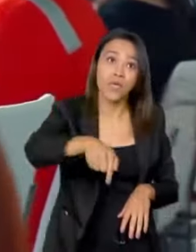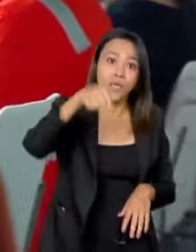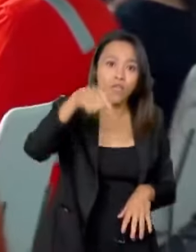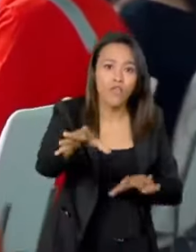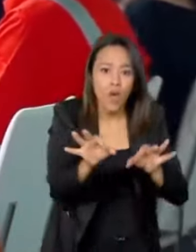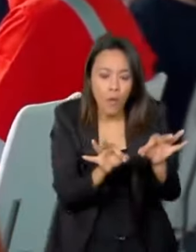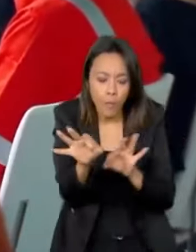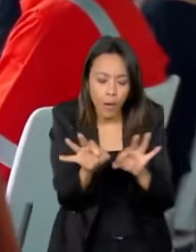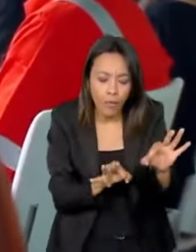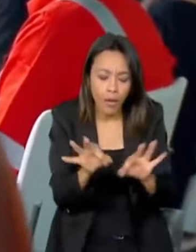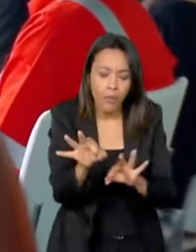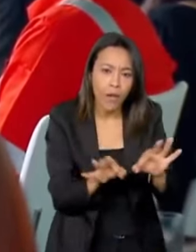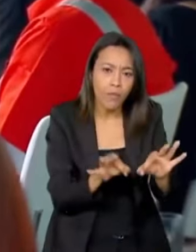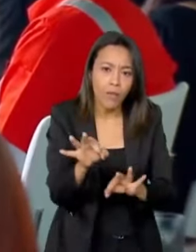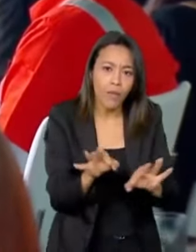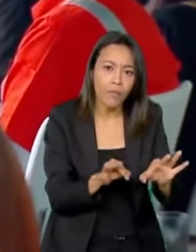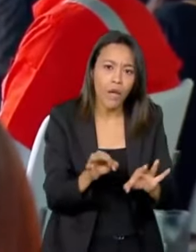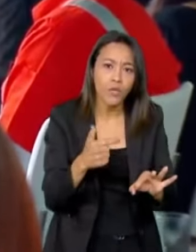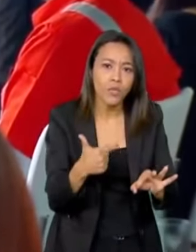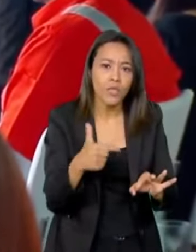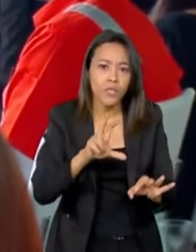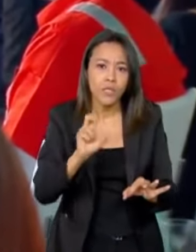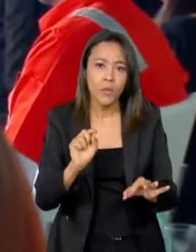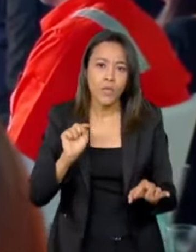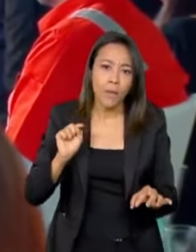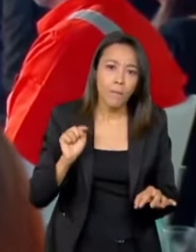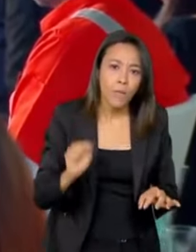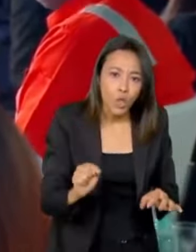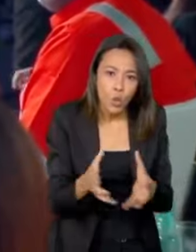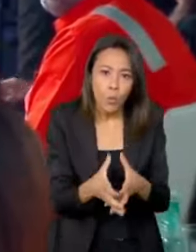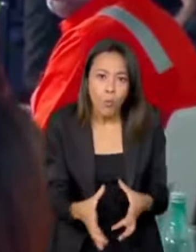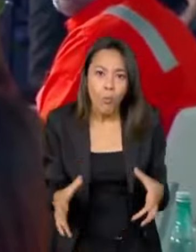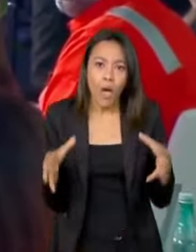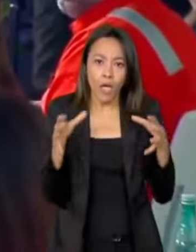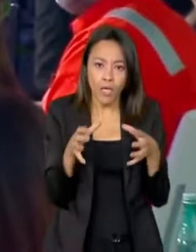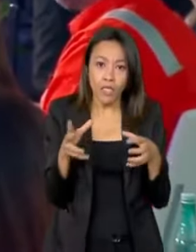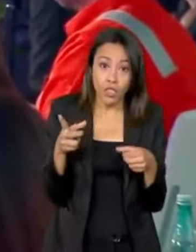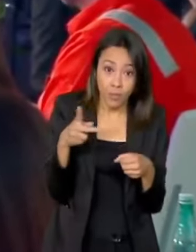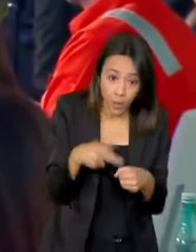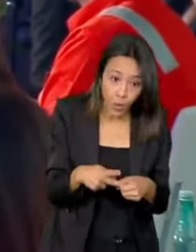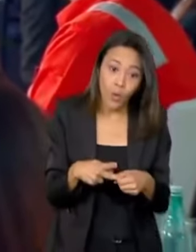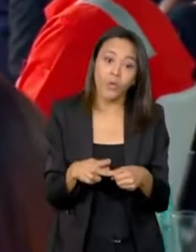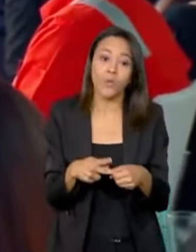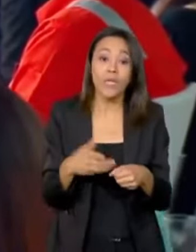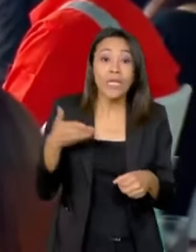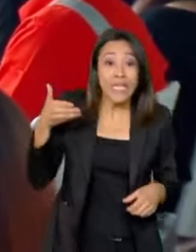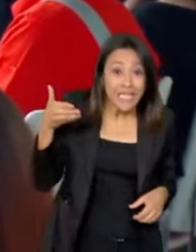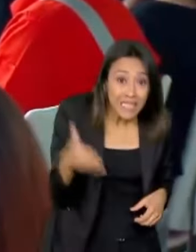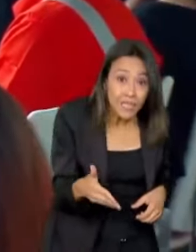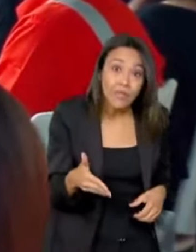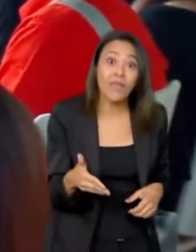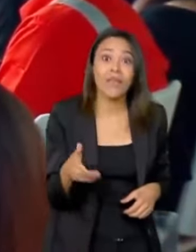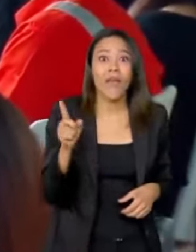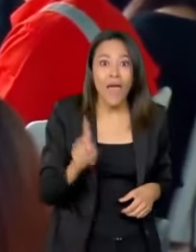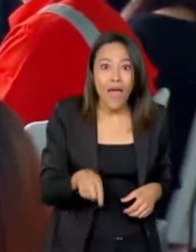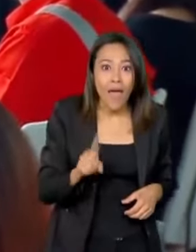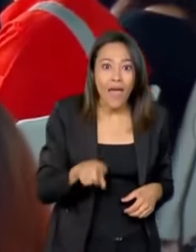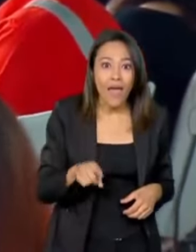inicialmente para refinar 250 mil barris de petróleo. Isso aqui era para ser a